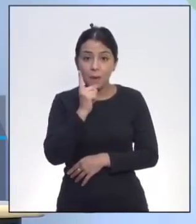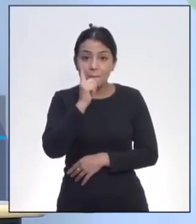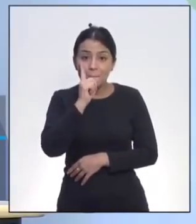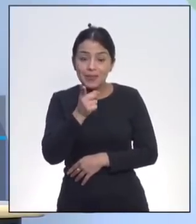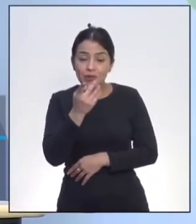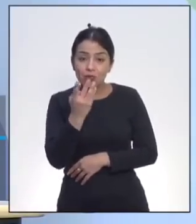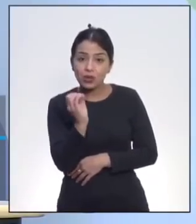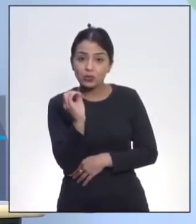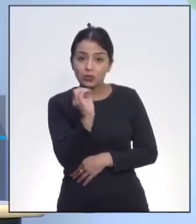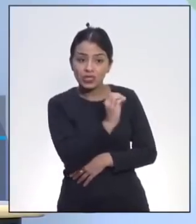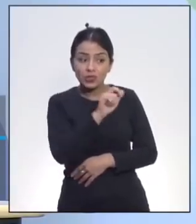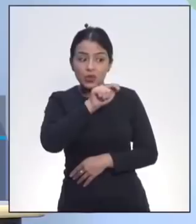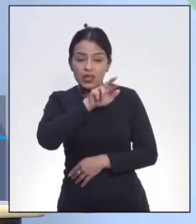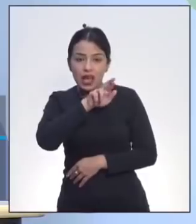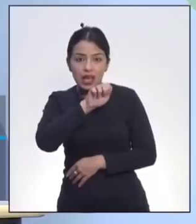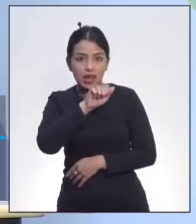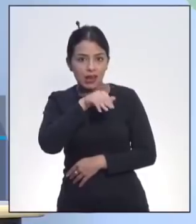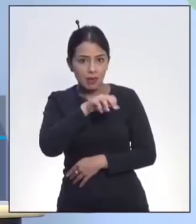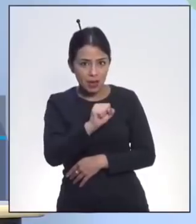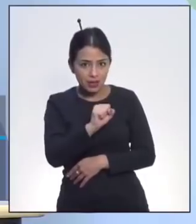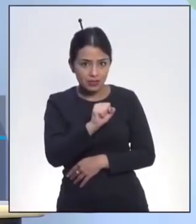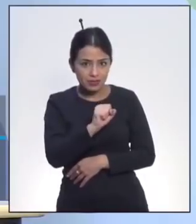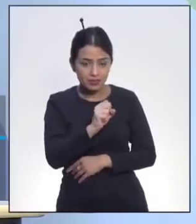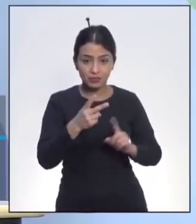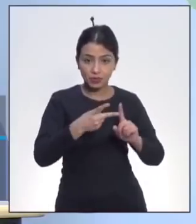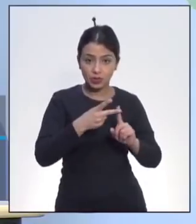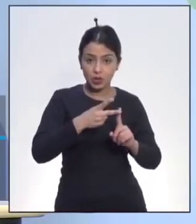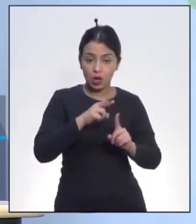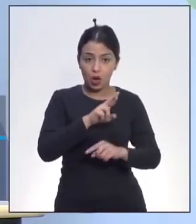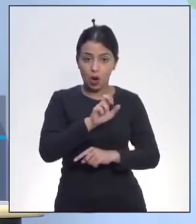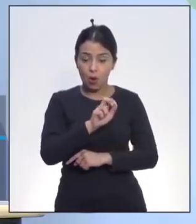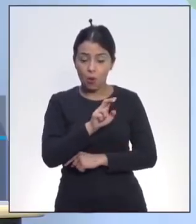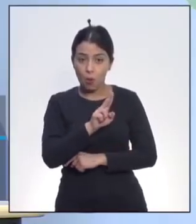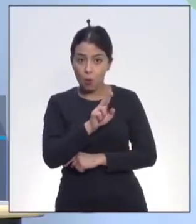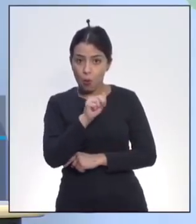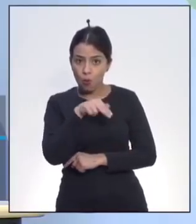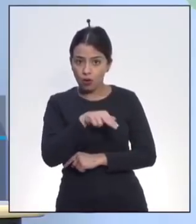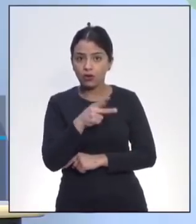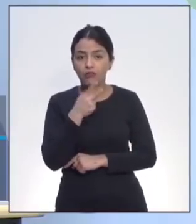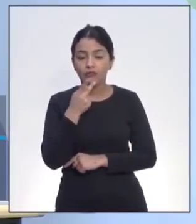1.400 gramas. O Juan Dias disse que são